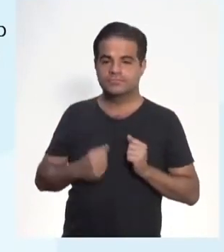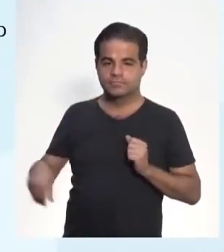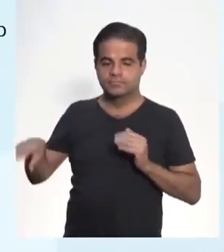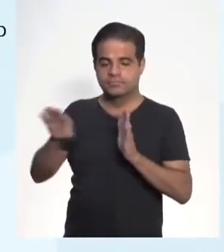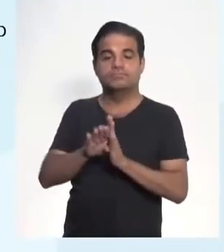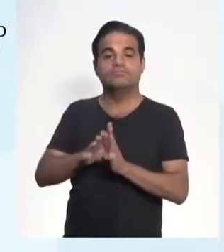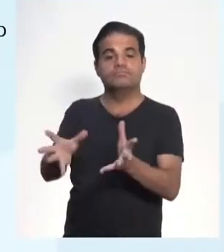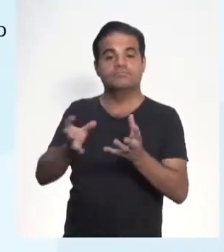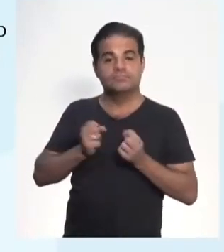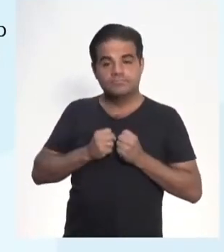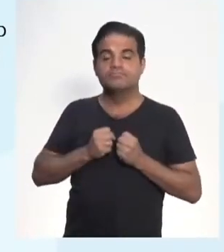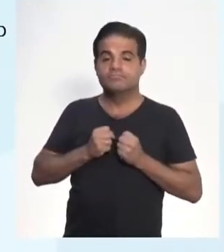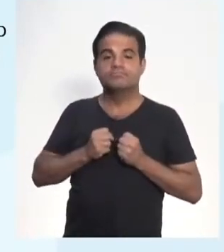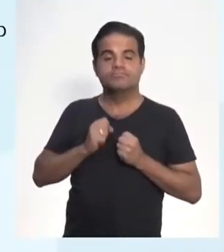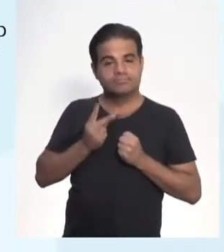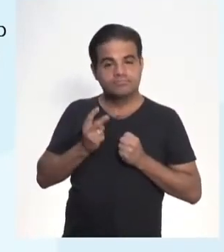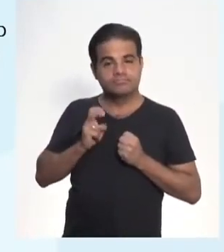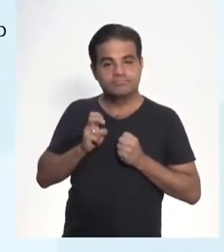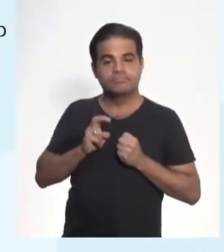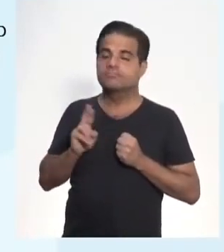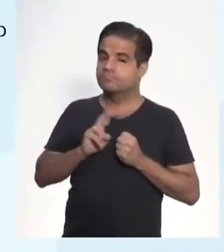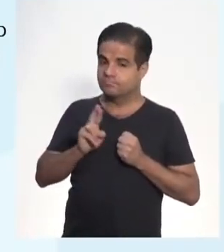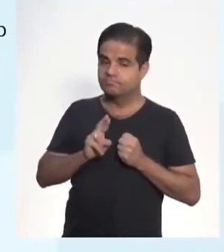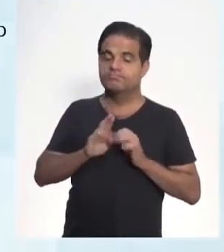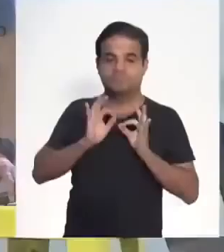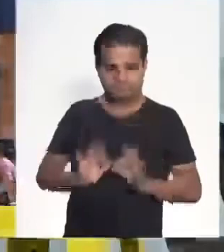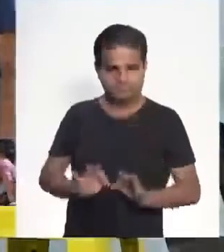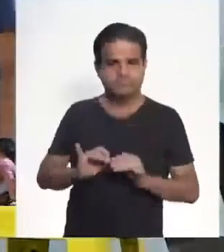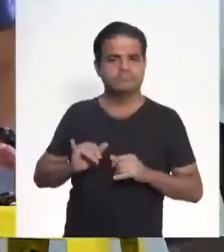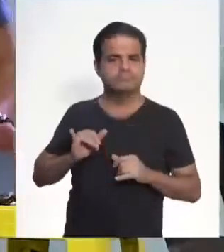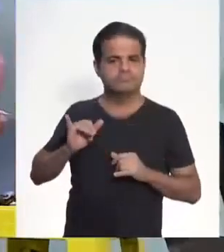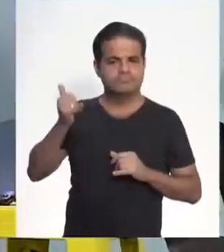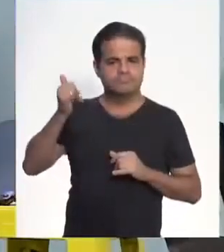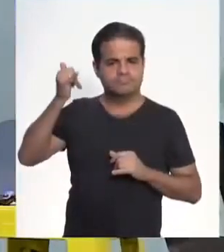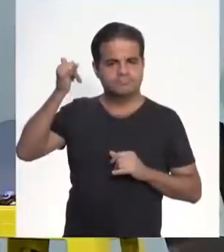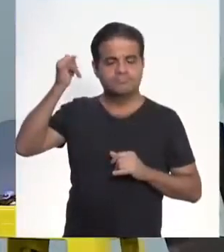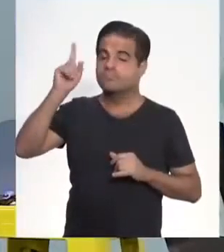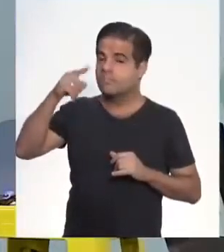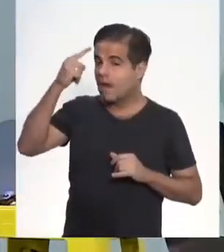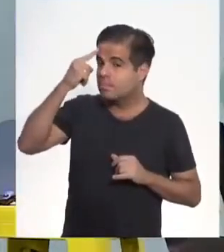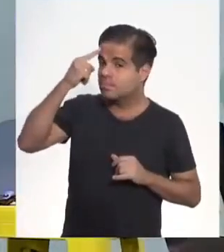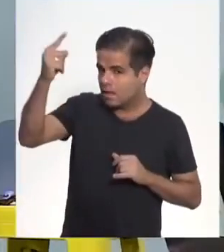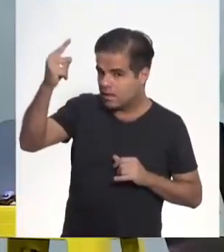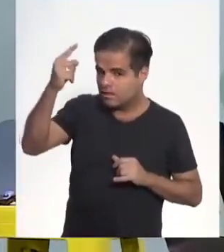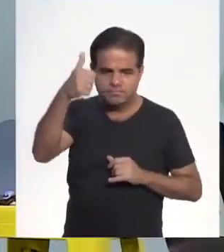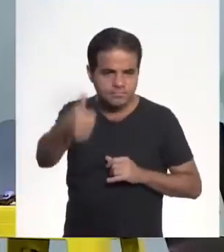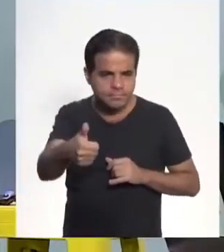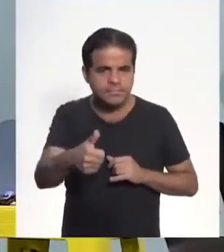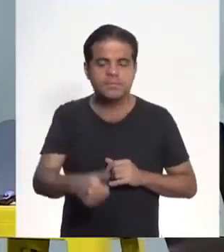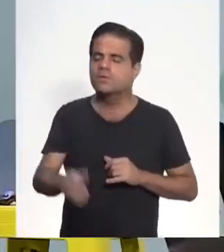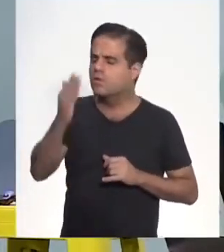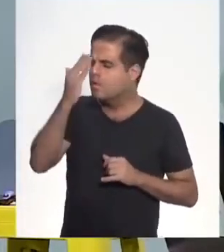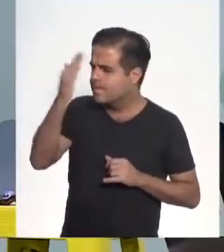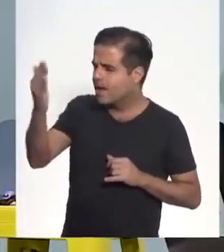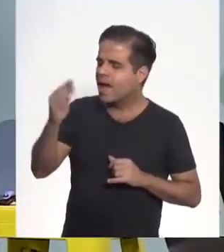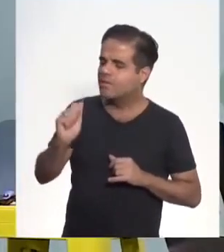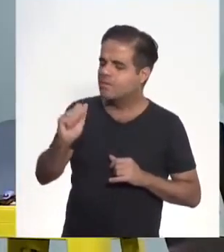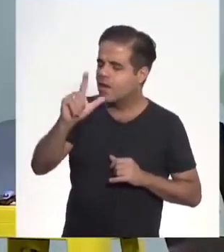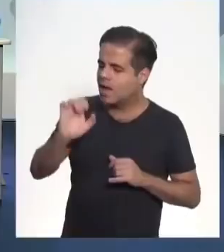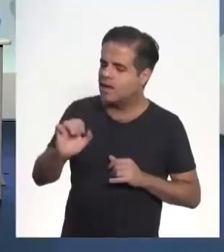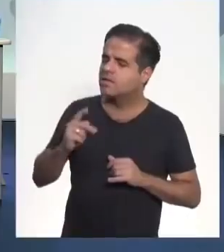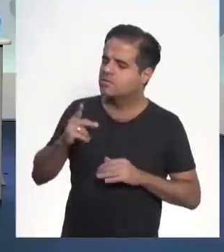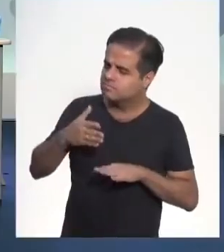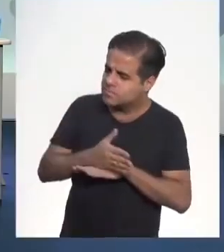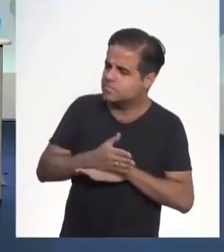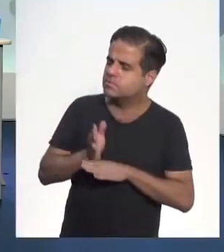25, receberá, portanto, R$25 de juros, e é essa a ideia. Ale, muito obrigado pela sua